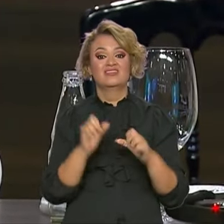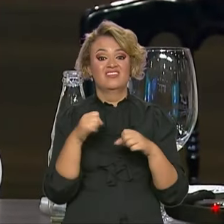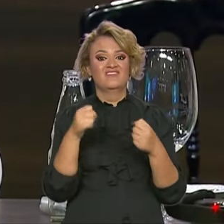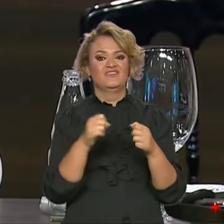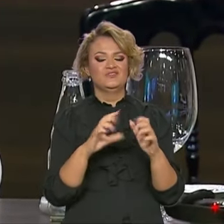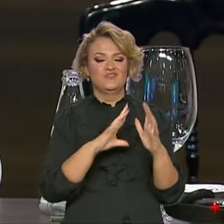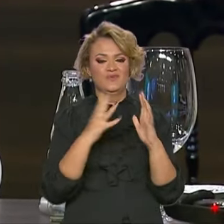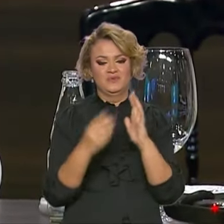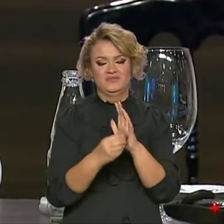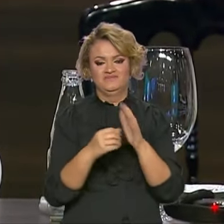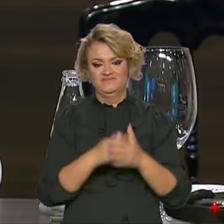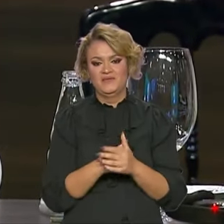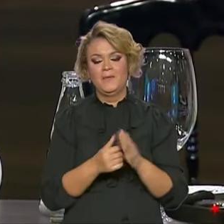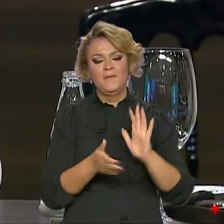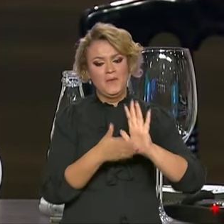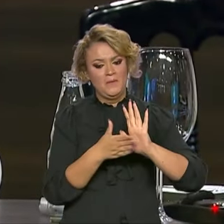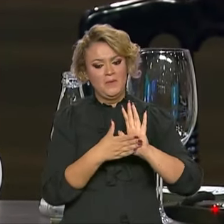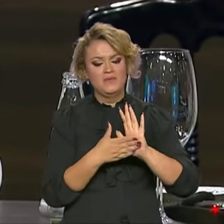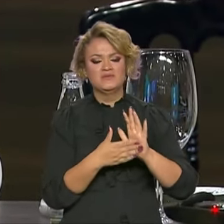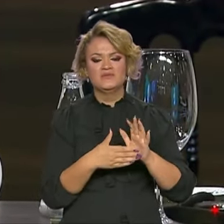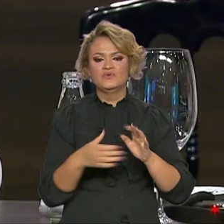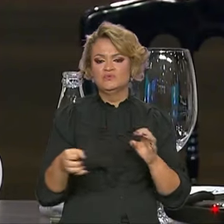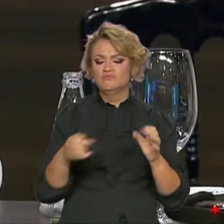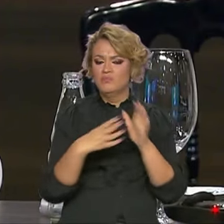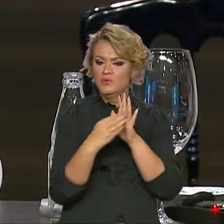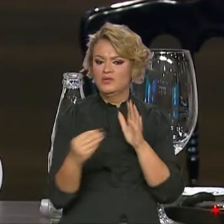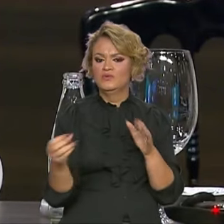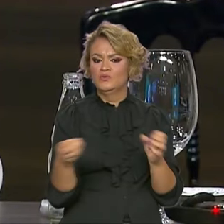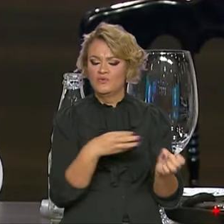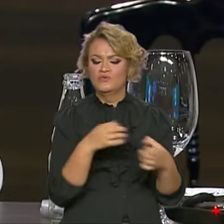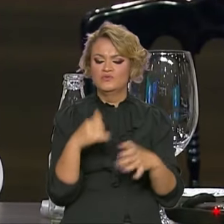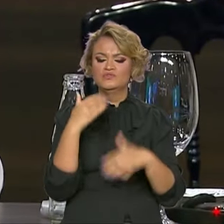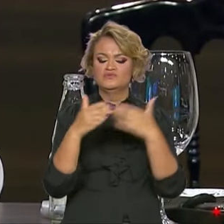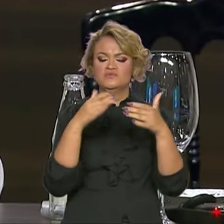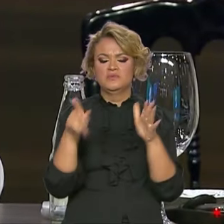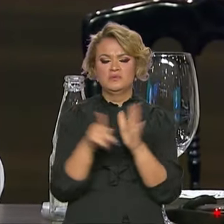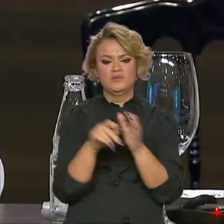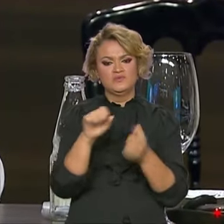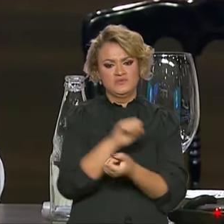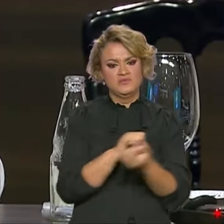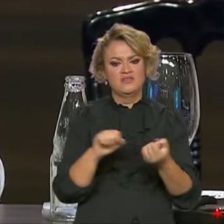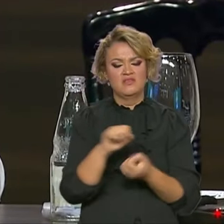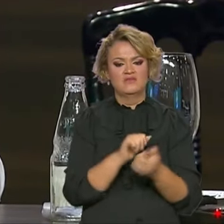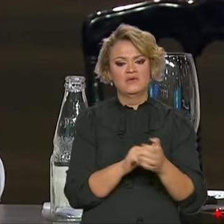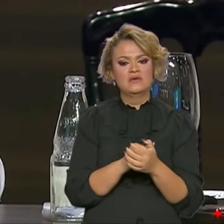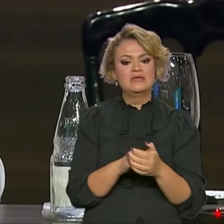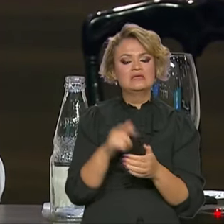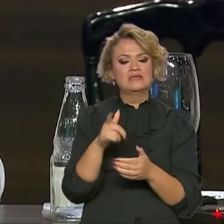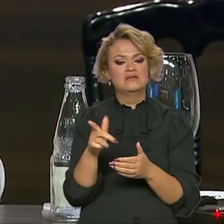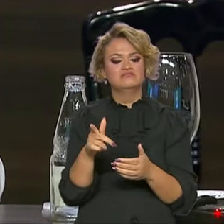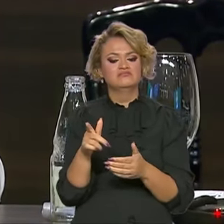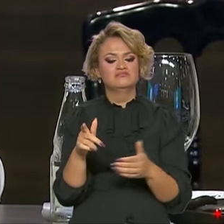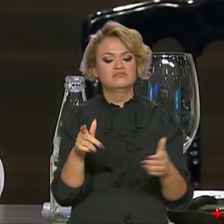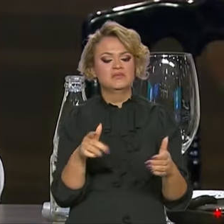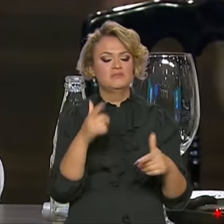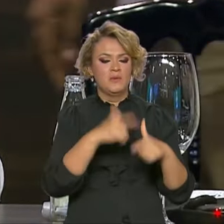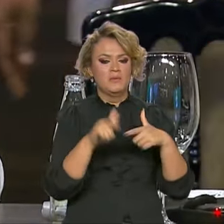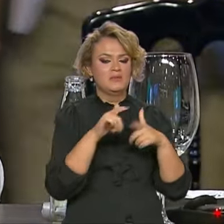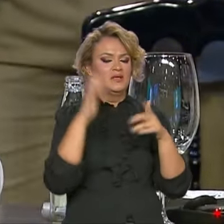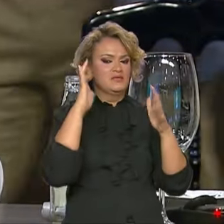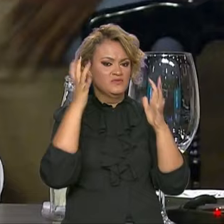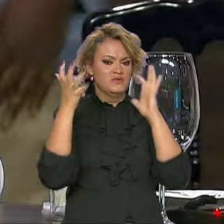amazônica, com propostas de novos modelos de desenvolvimento sustentável e saídas para os